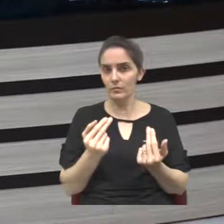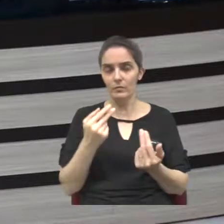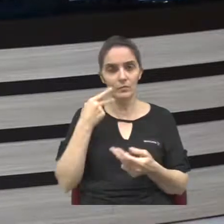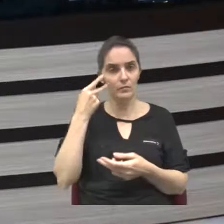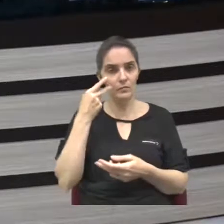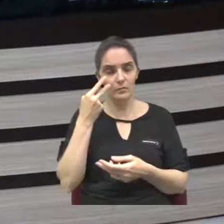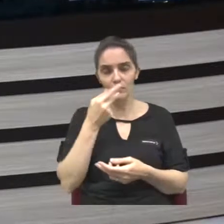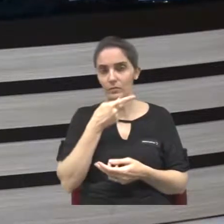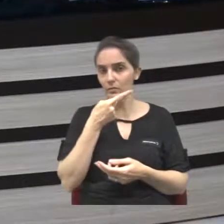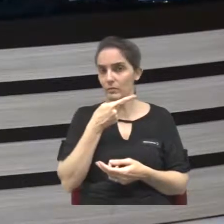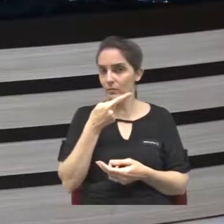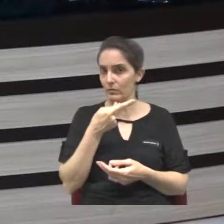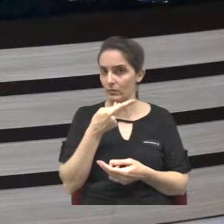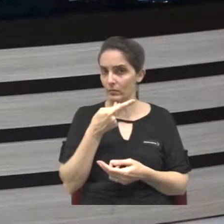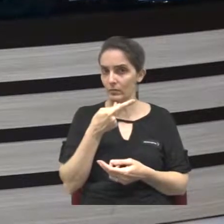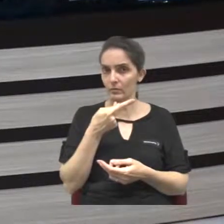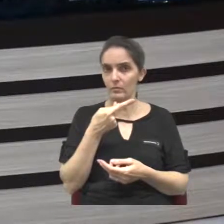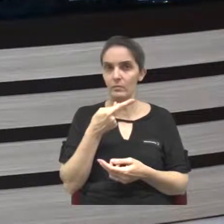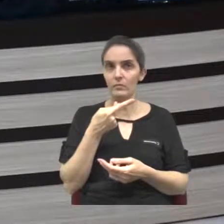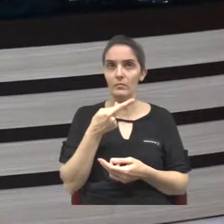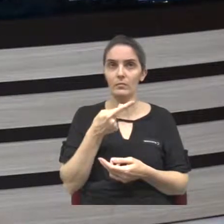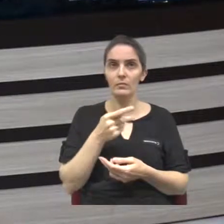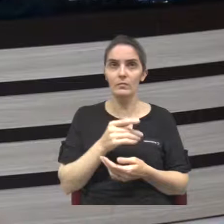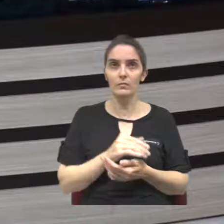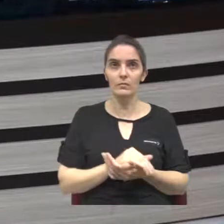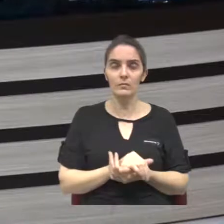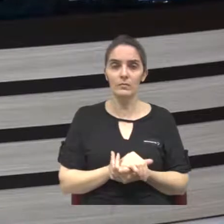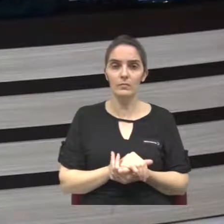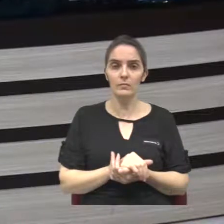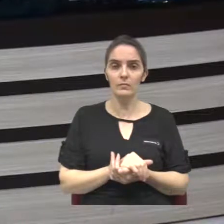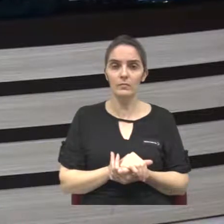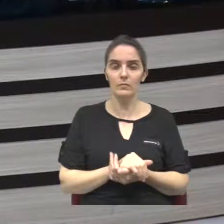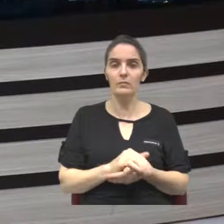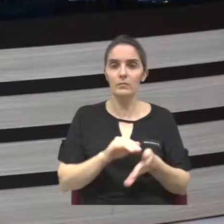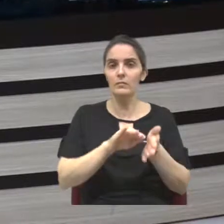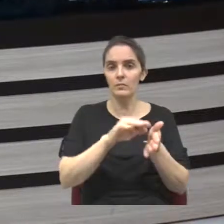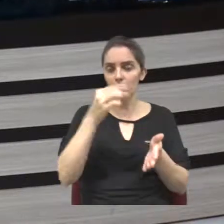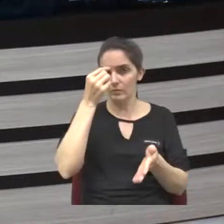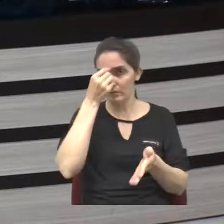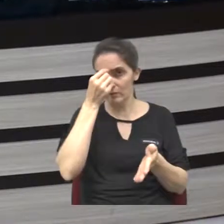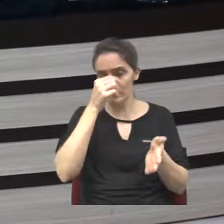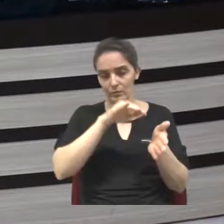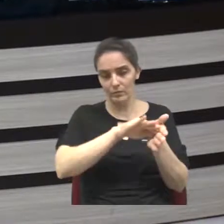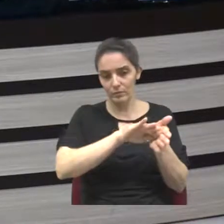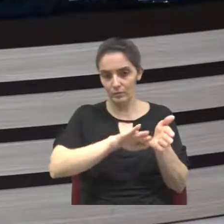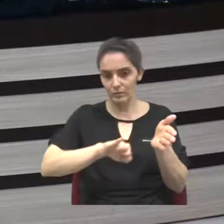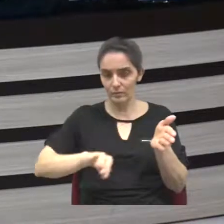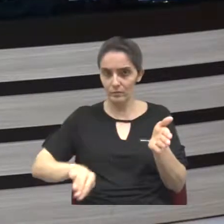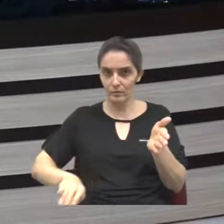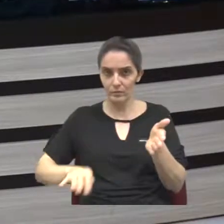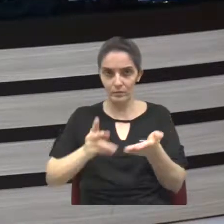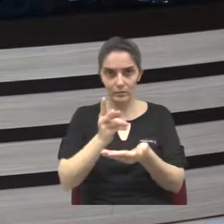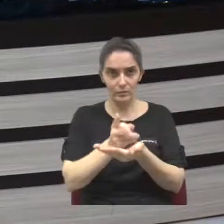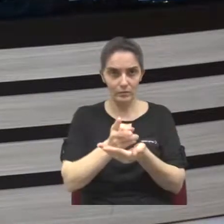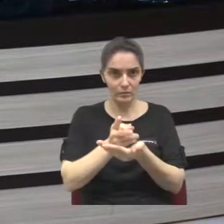mais relevante. Então vamos deixar dessa forma. Ele vai retirar esse e permanecer outro. É isso, vereador?